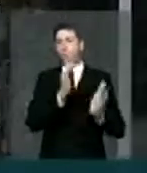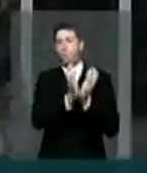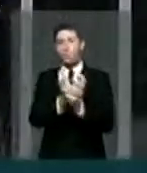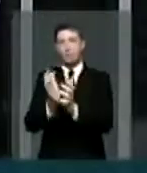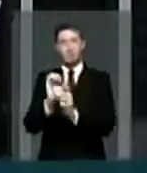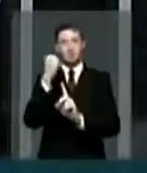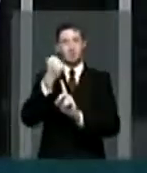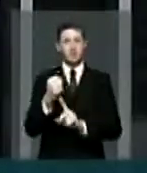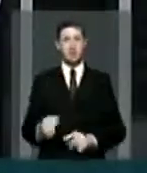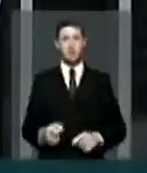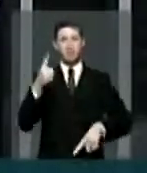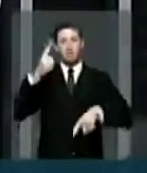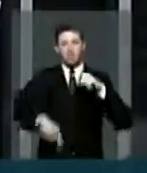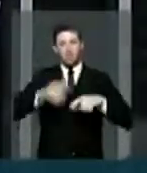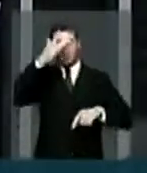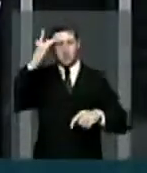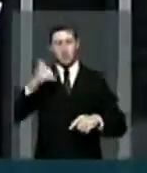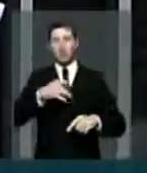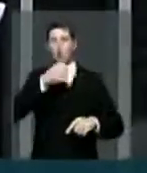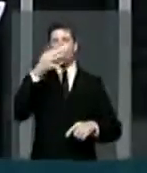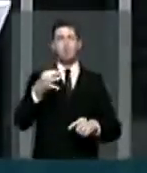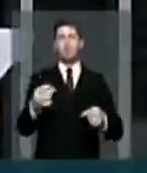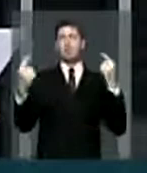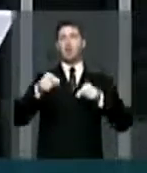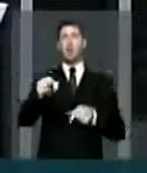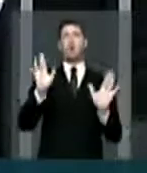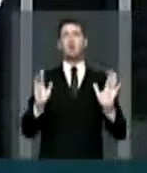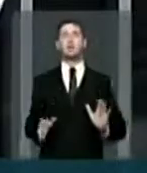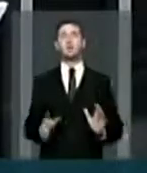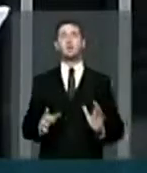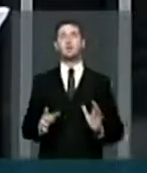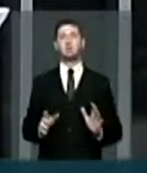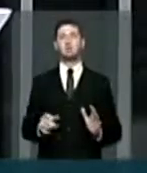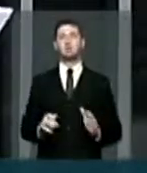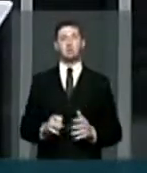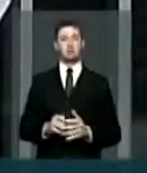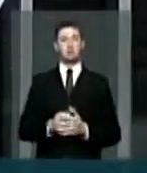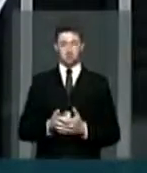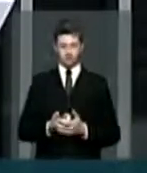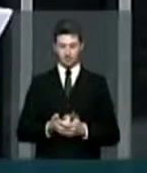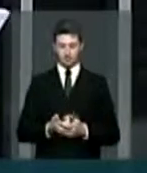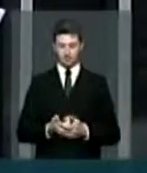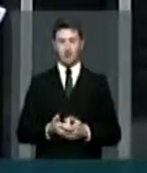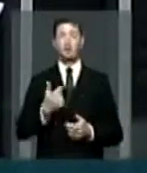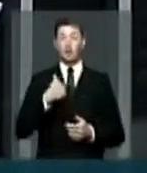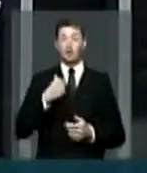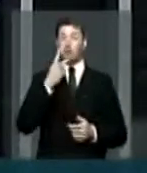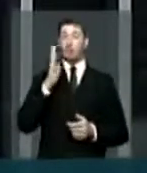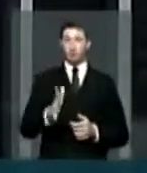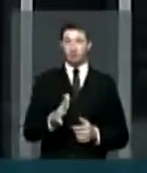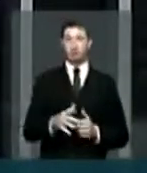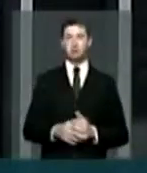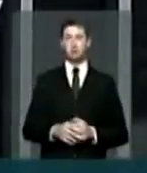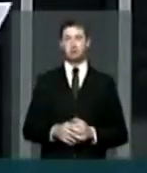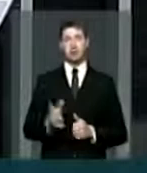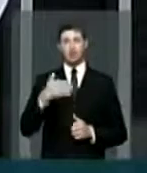sociedade e proibir que qualquer cidadão omita opinião contrária sobre o homossexualismo. Como já disse, eu repito, não